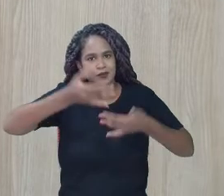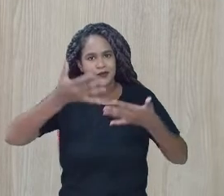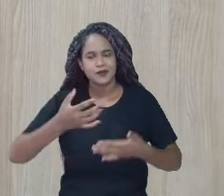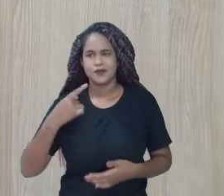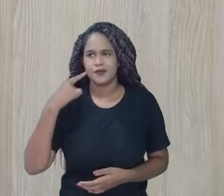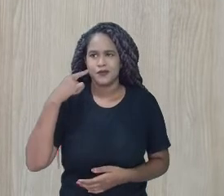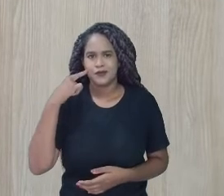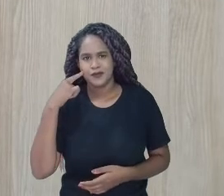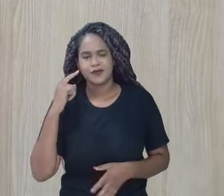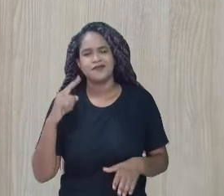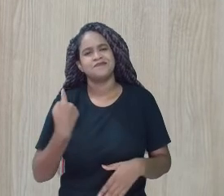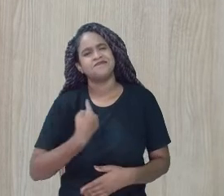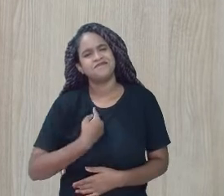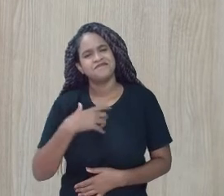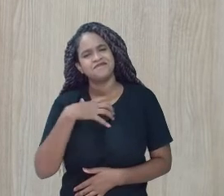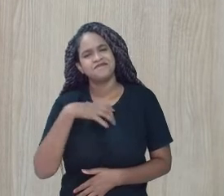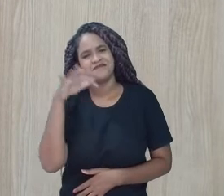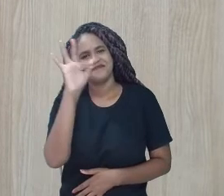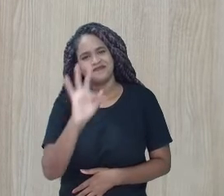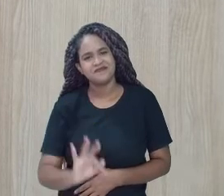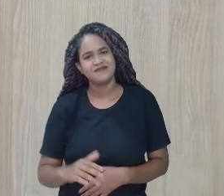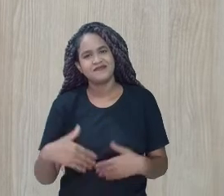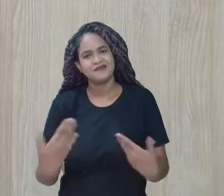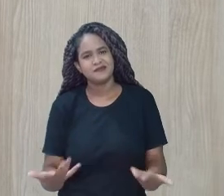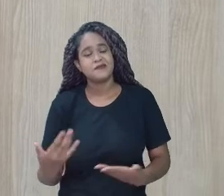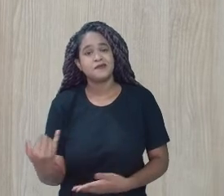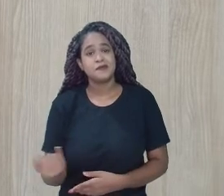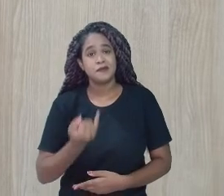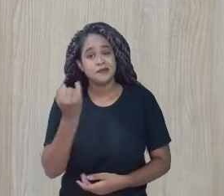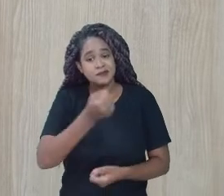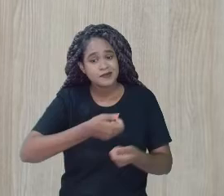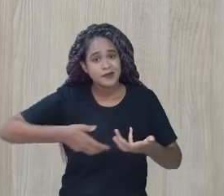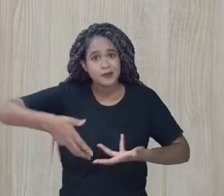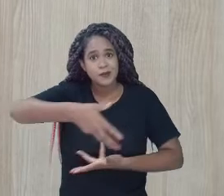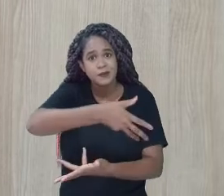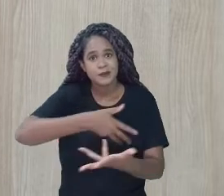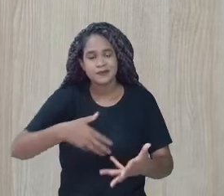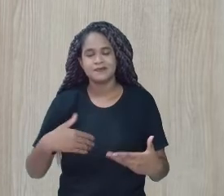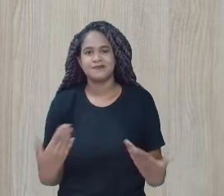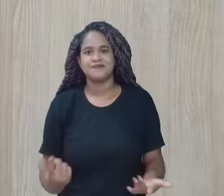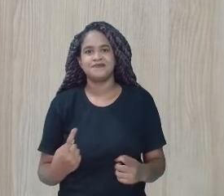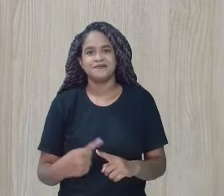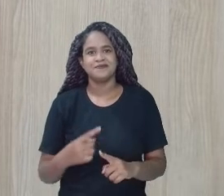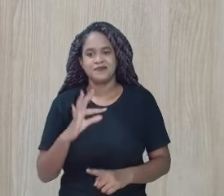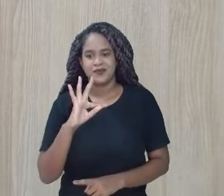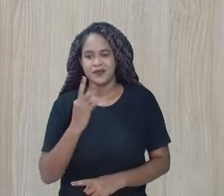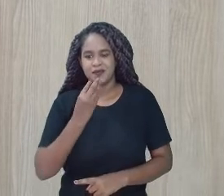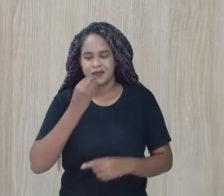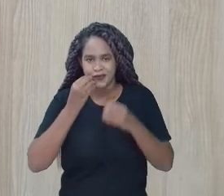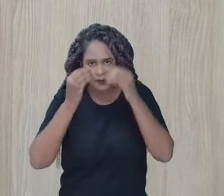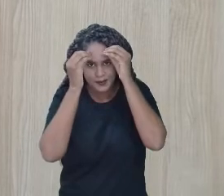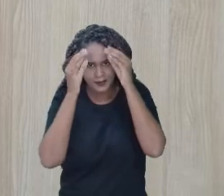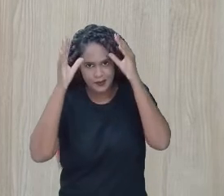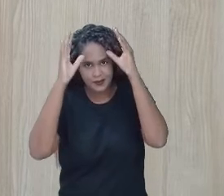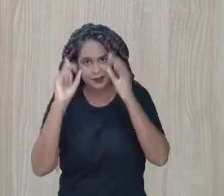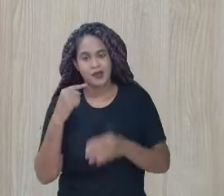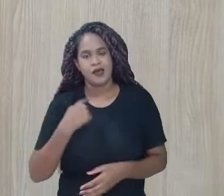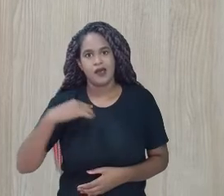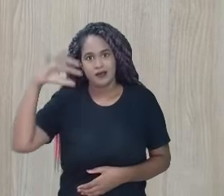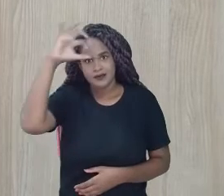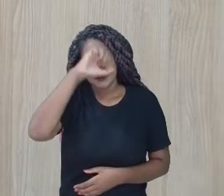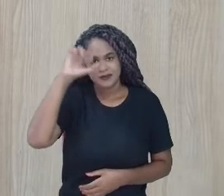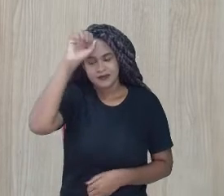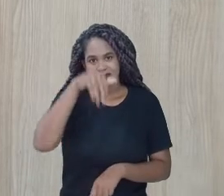que a gente fica muito feliz. E é importante esse momento de troca, né? Porque aí é que nasce o conhecimento, a gente fica mais sabido